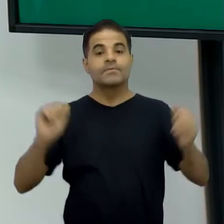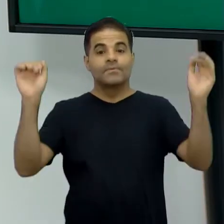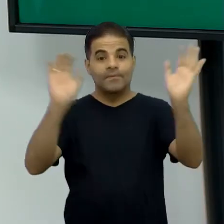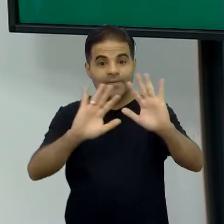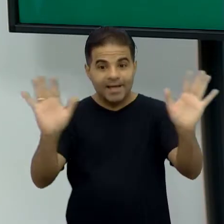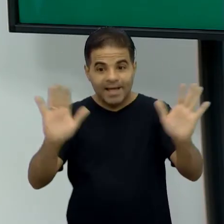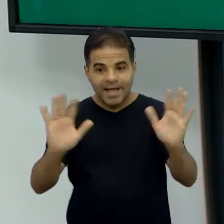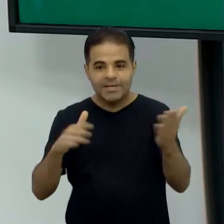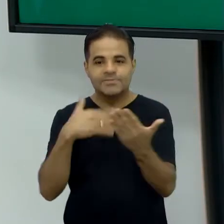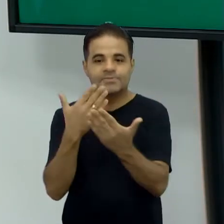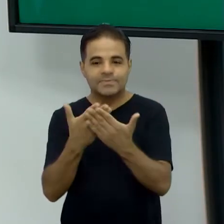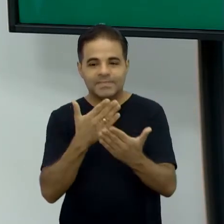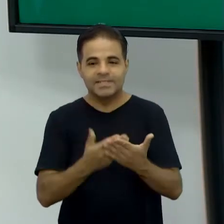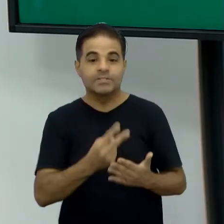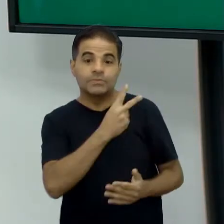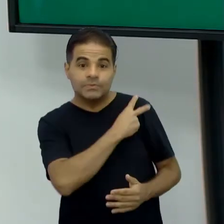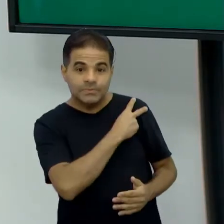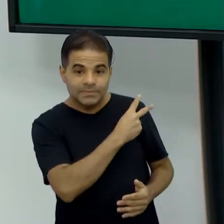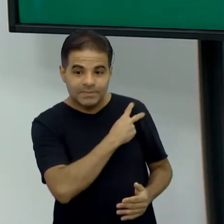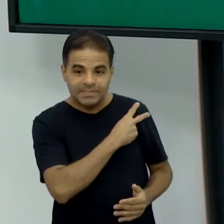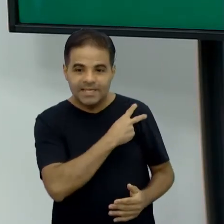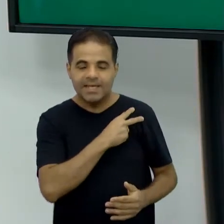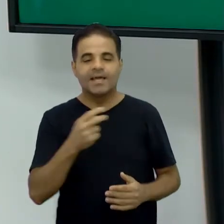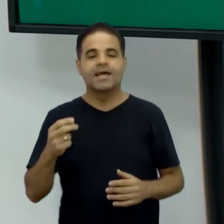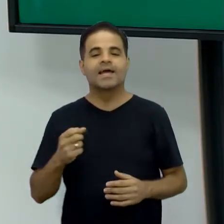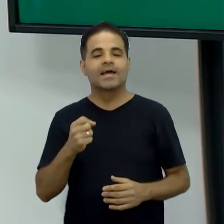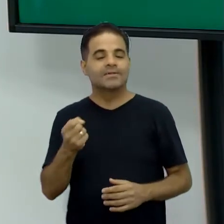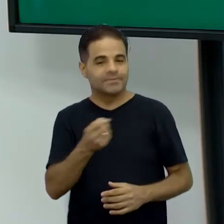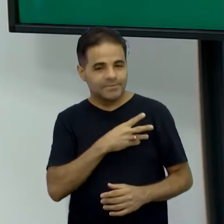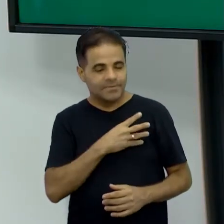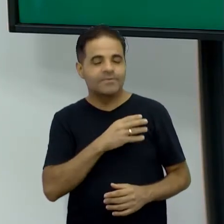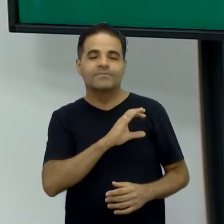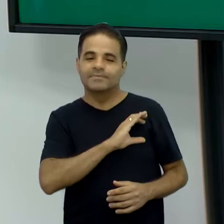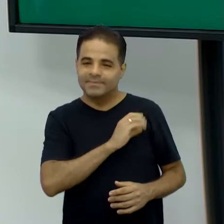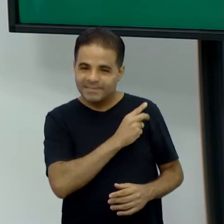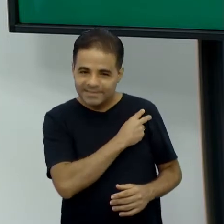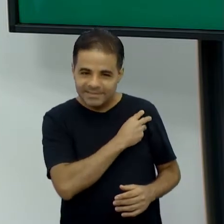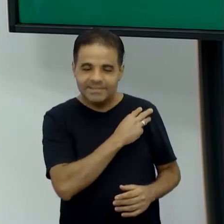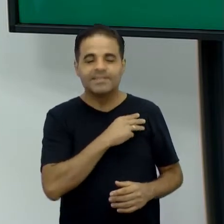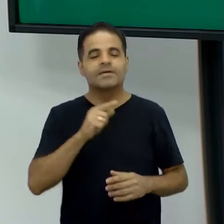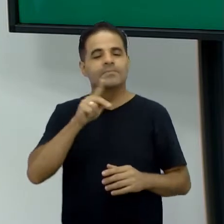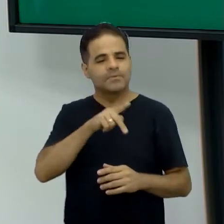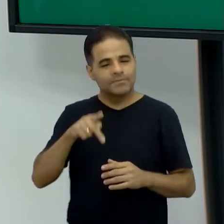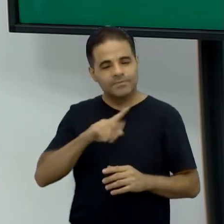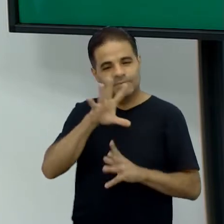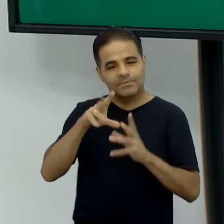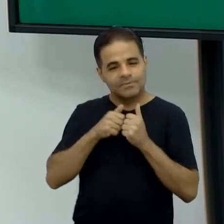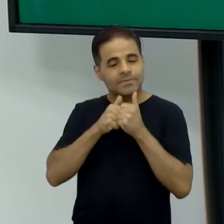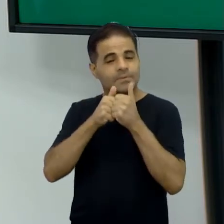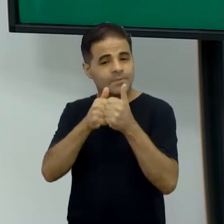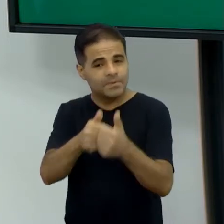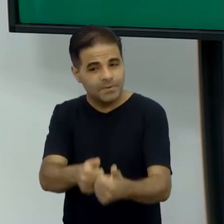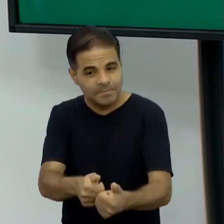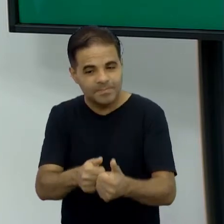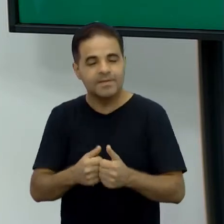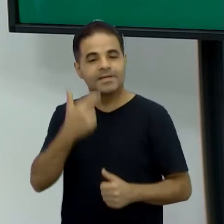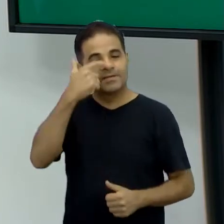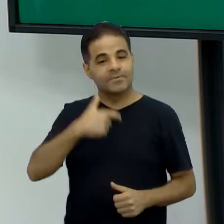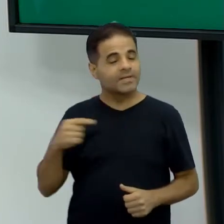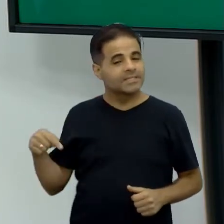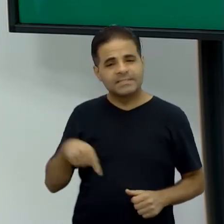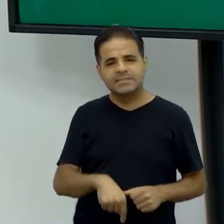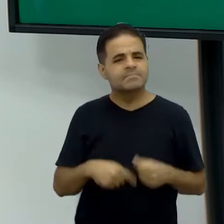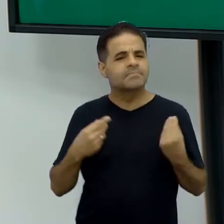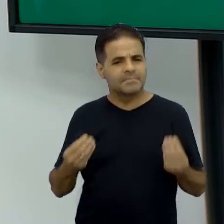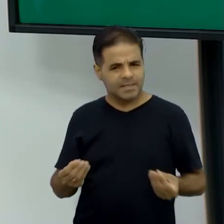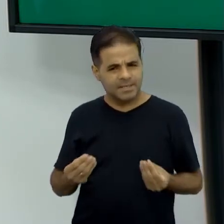Olá, estudantes da segunda série do Novo Ensino Médio, professores que sempre nos acompanham, estou aqui